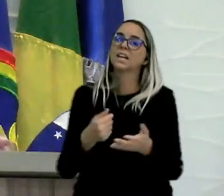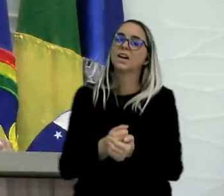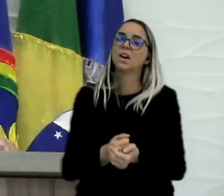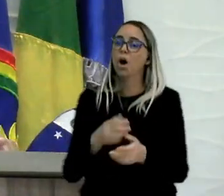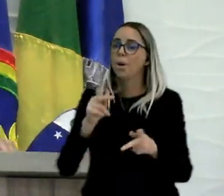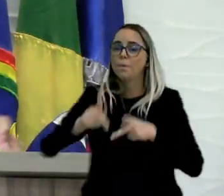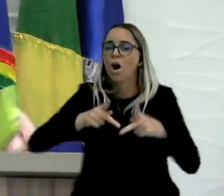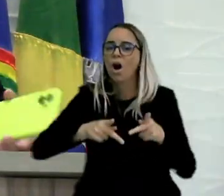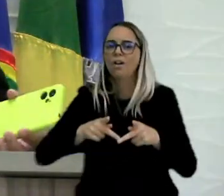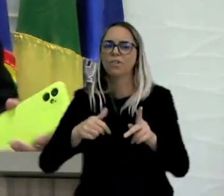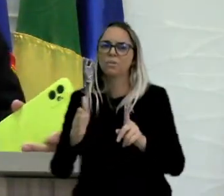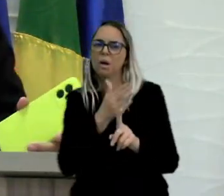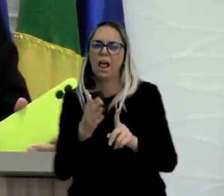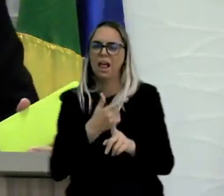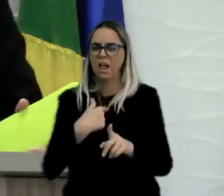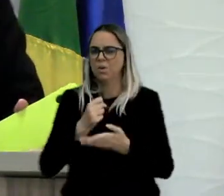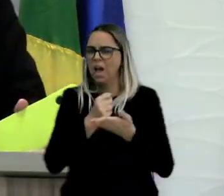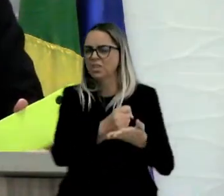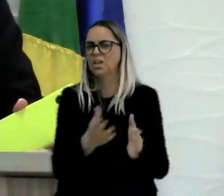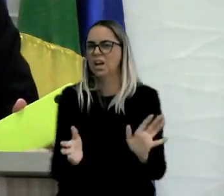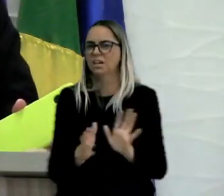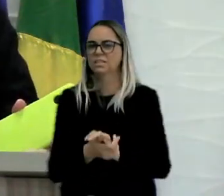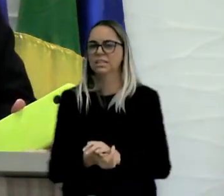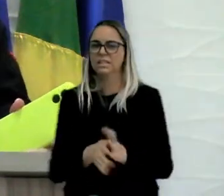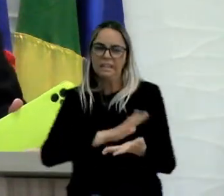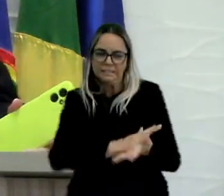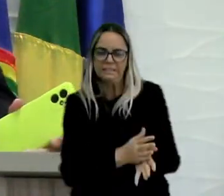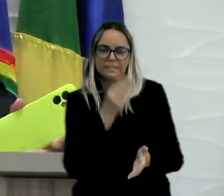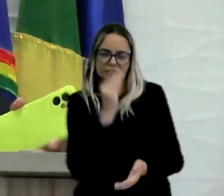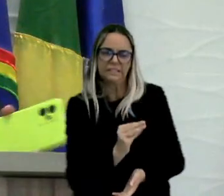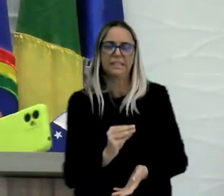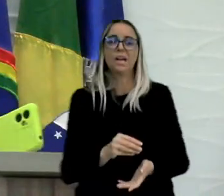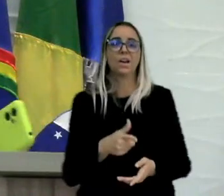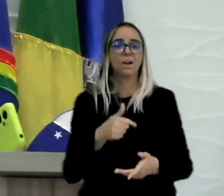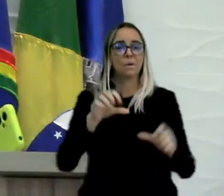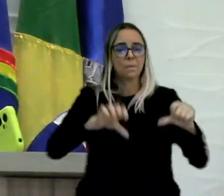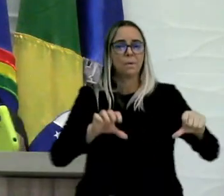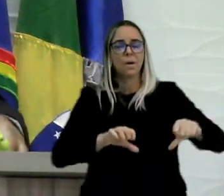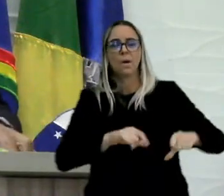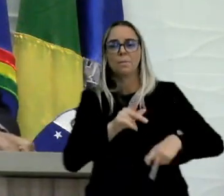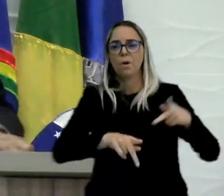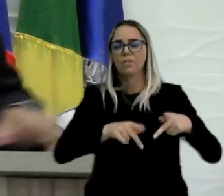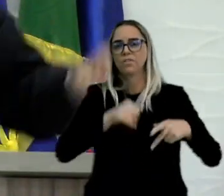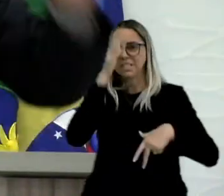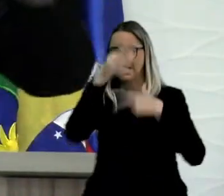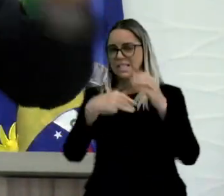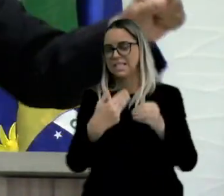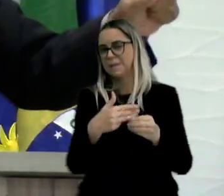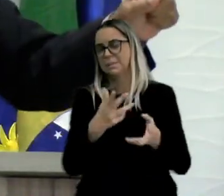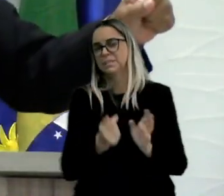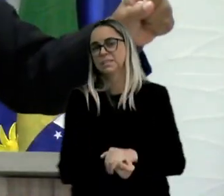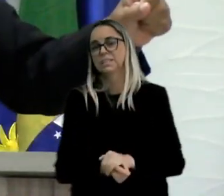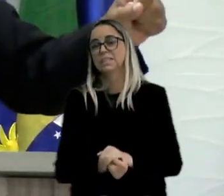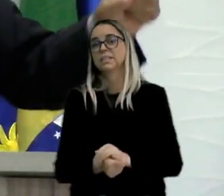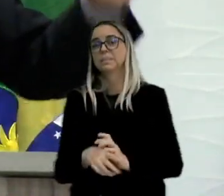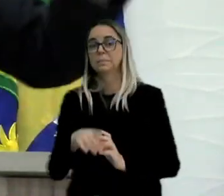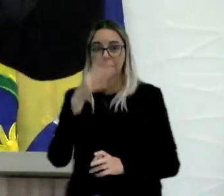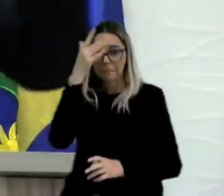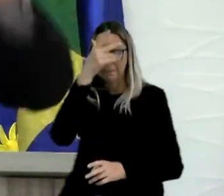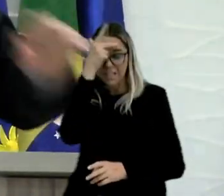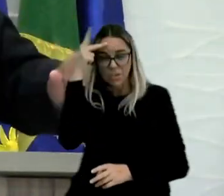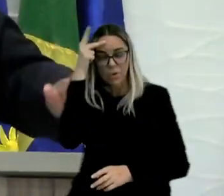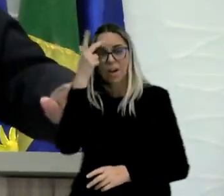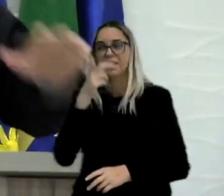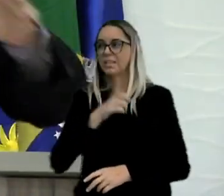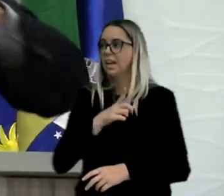povo o chicote da humilhação e da desgraça do nosso município hoje todo mundo tem voz e vez no nosso município e